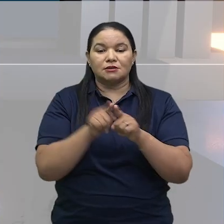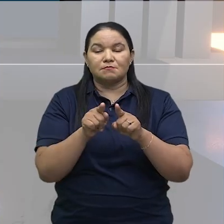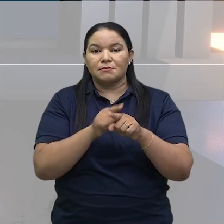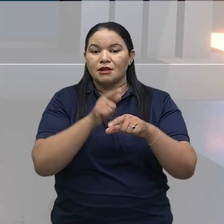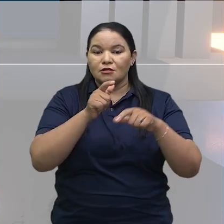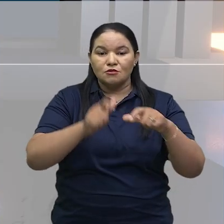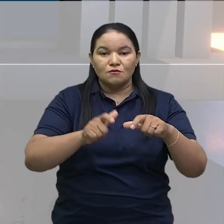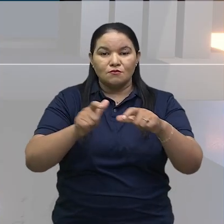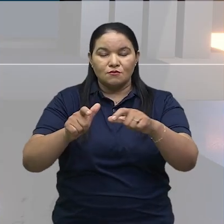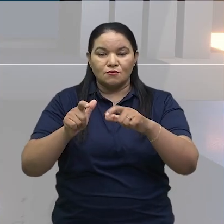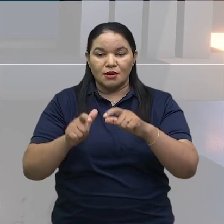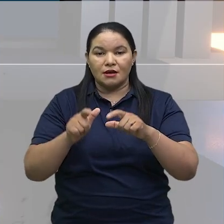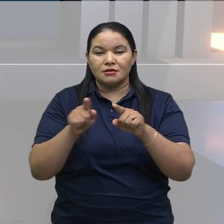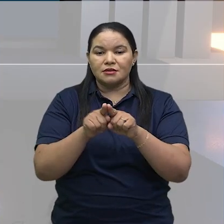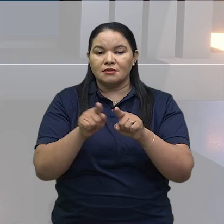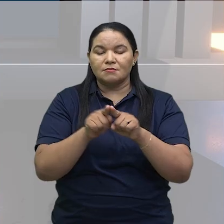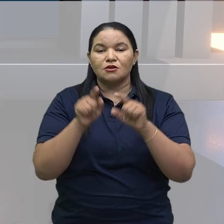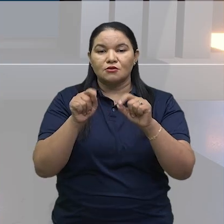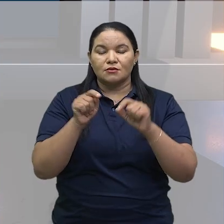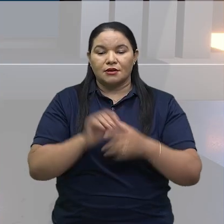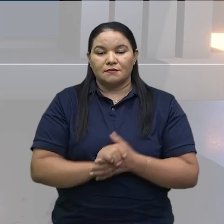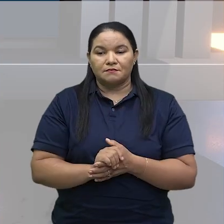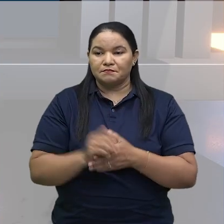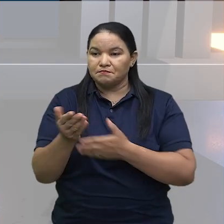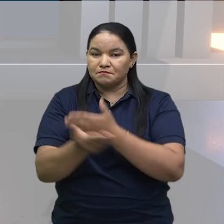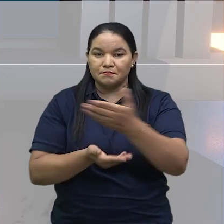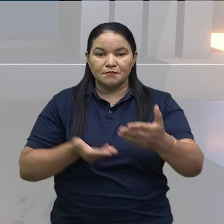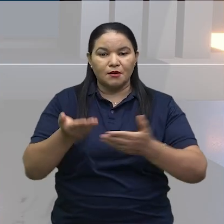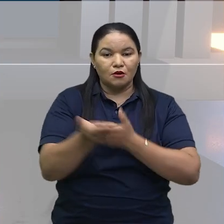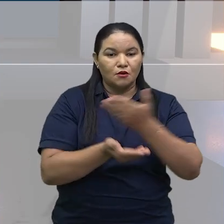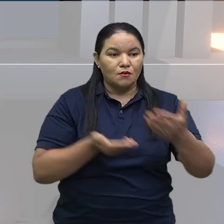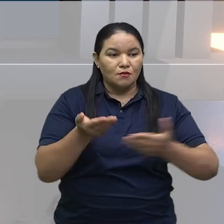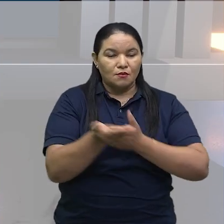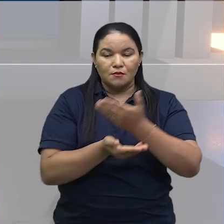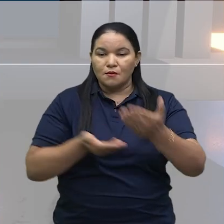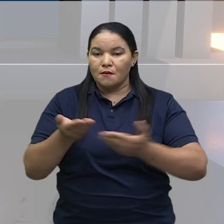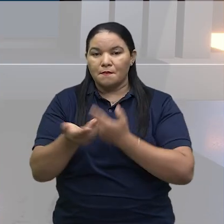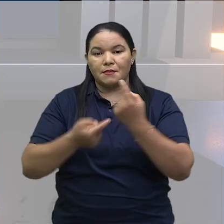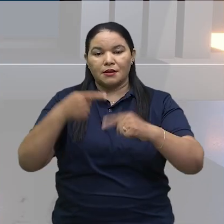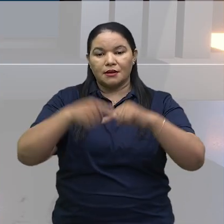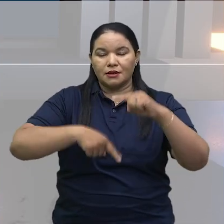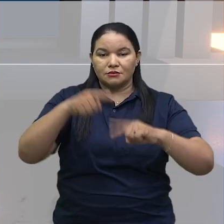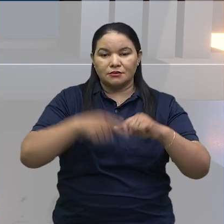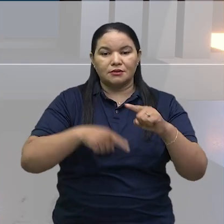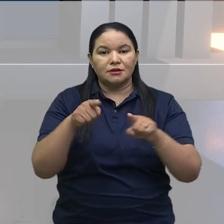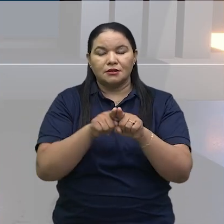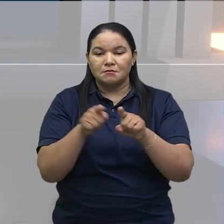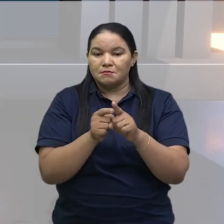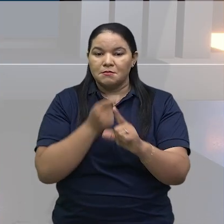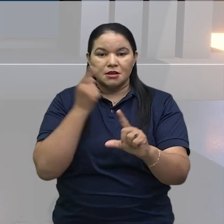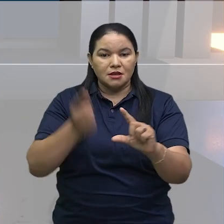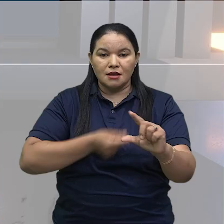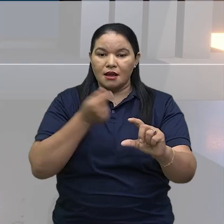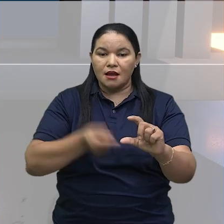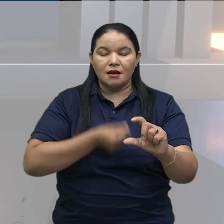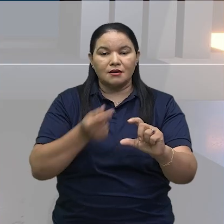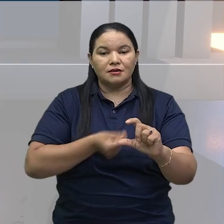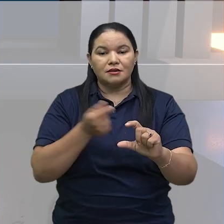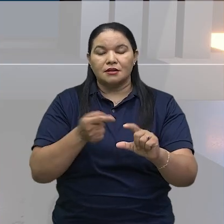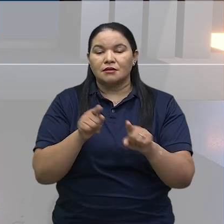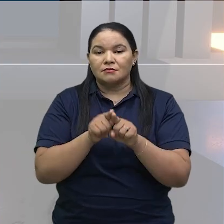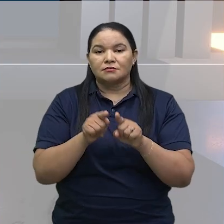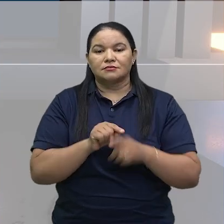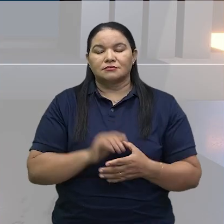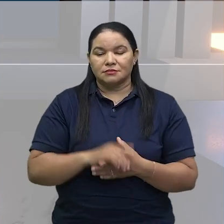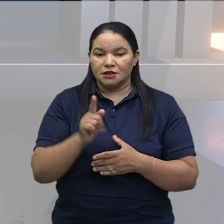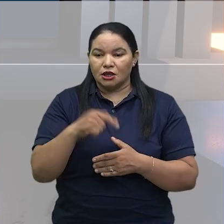também uma maior circulação de mercadorias, de capital. Essa aproximação entre lugares, essa